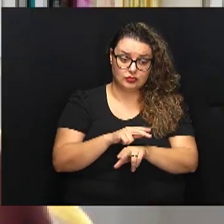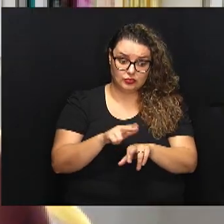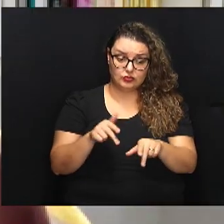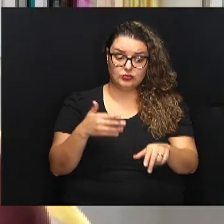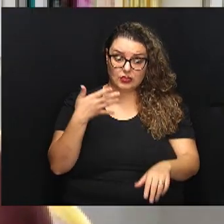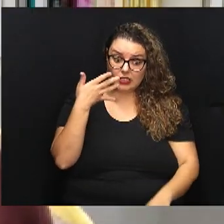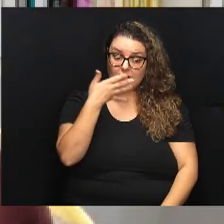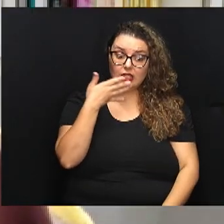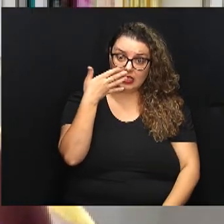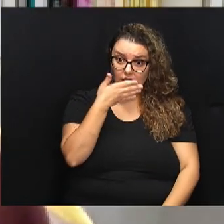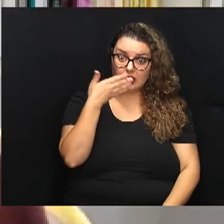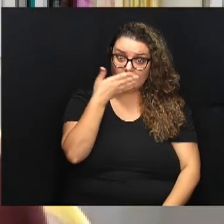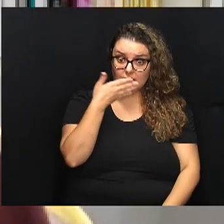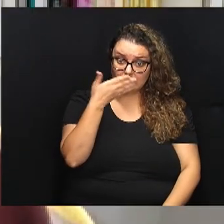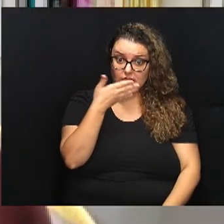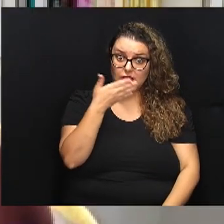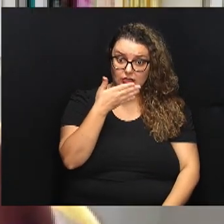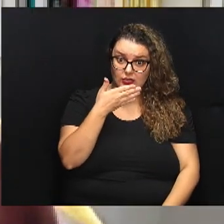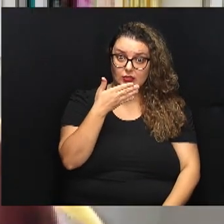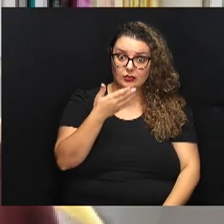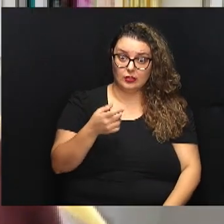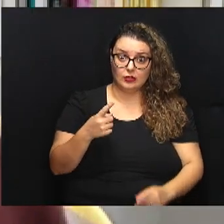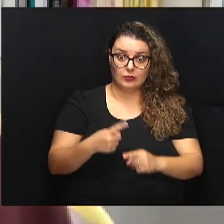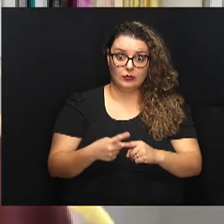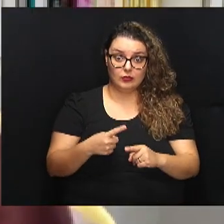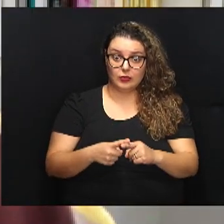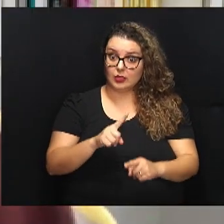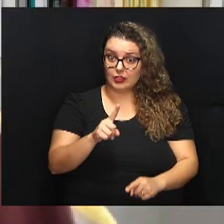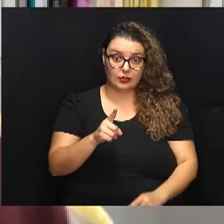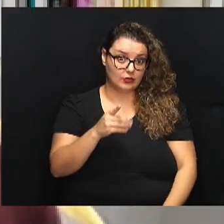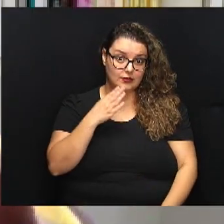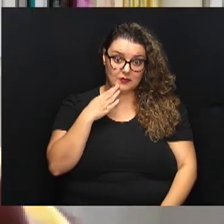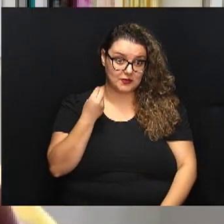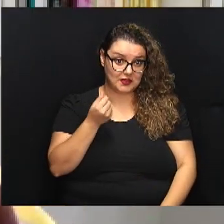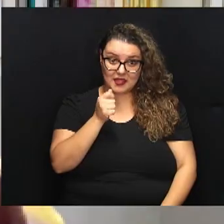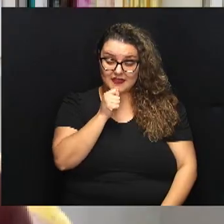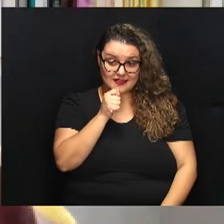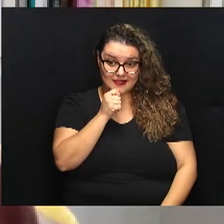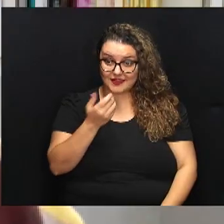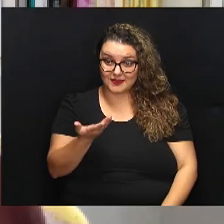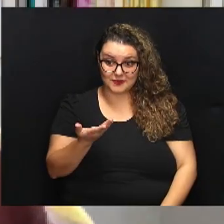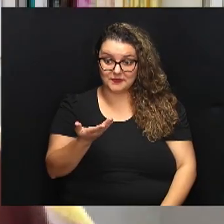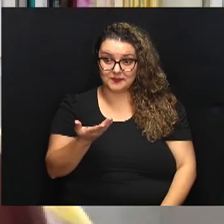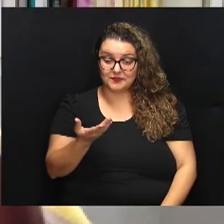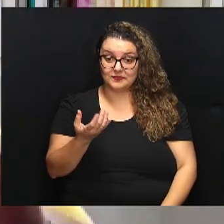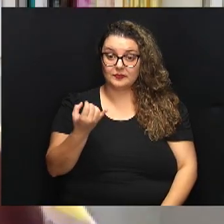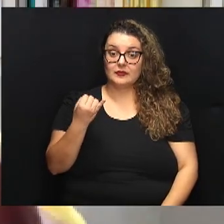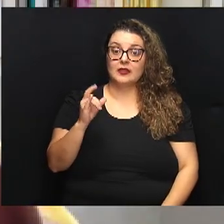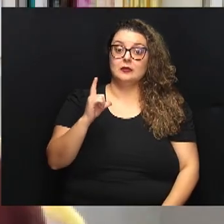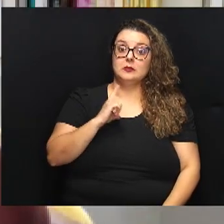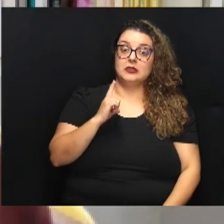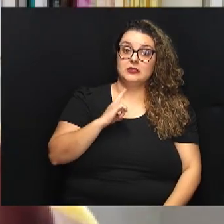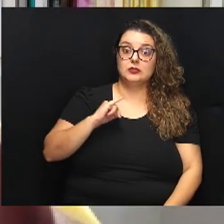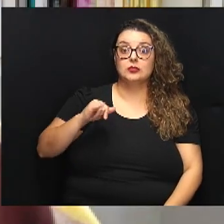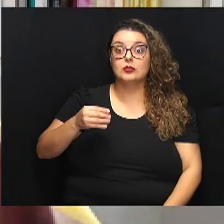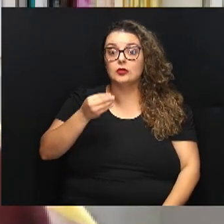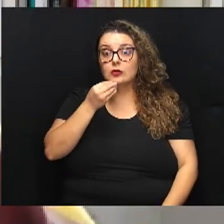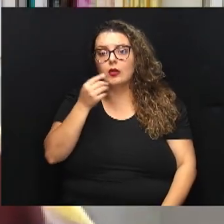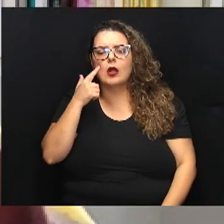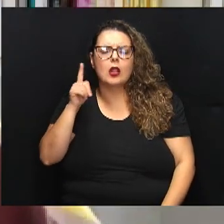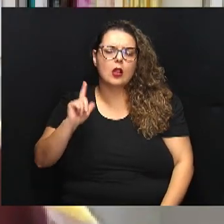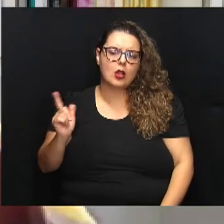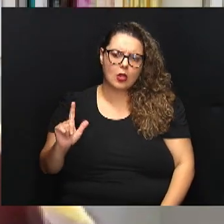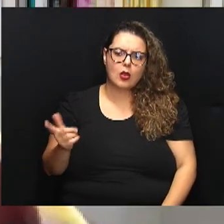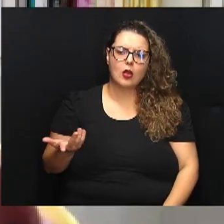açúcar e provavelmente muito doce, porque eu também não provei ainda, mas se tiver oportunidade, claro que eu